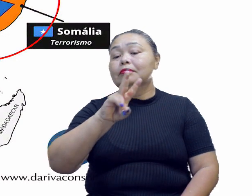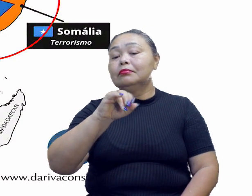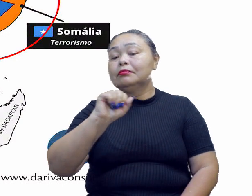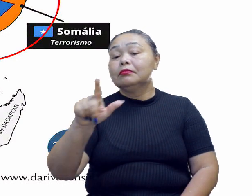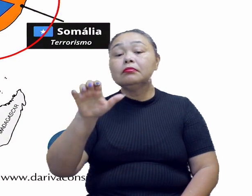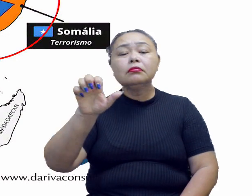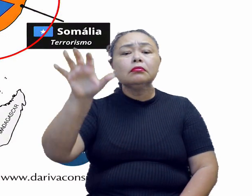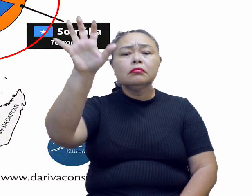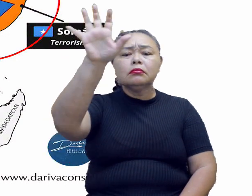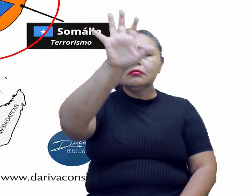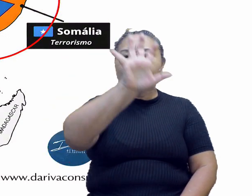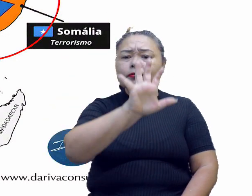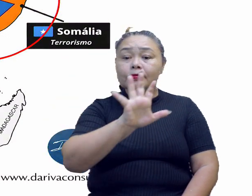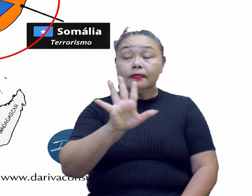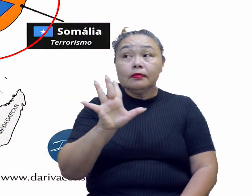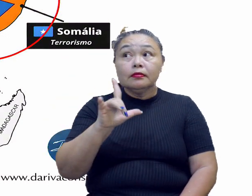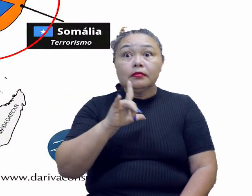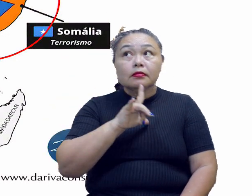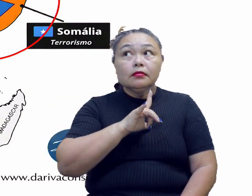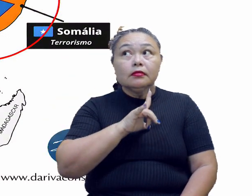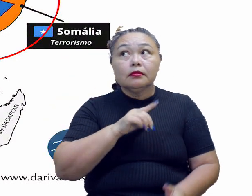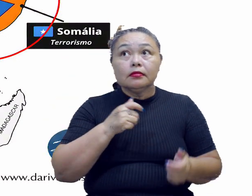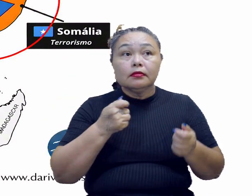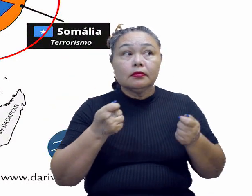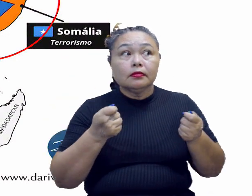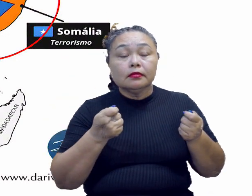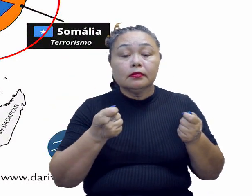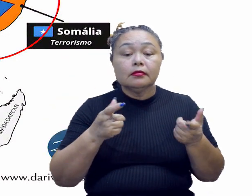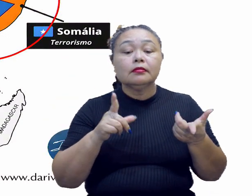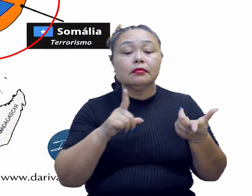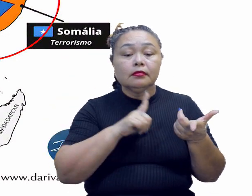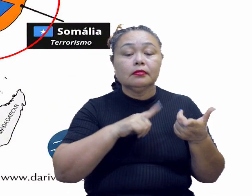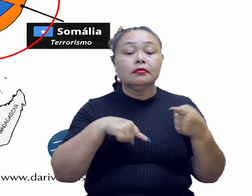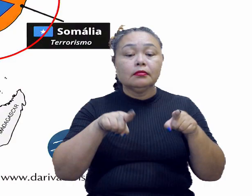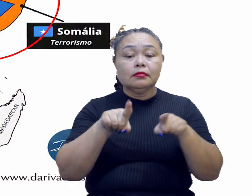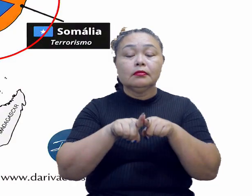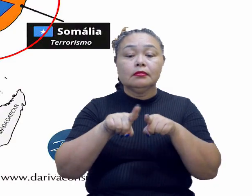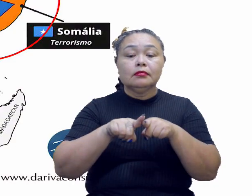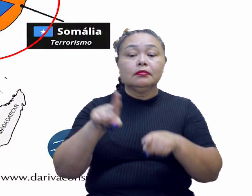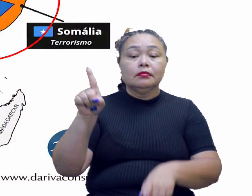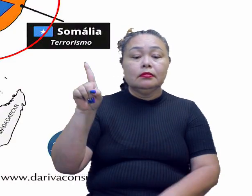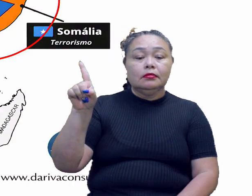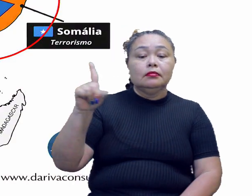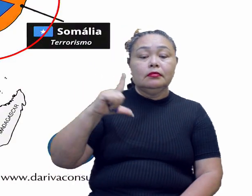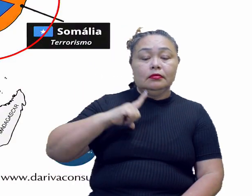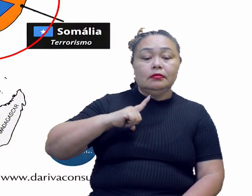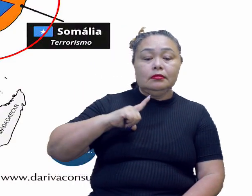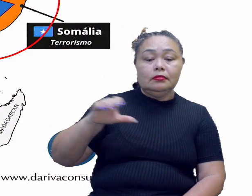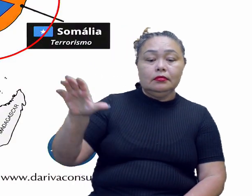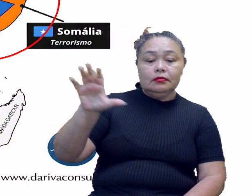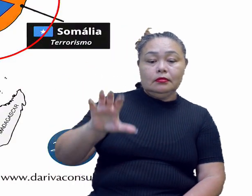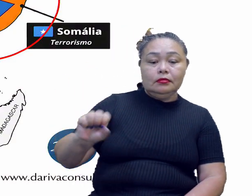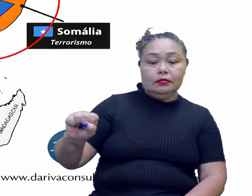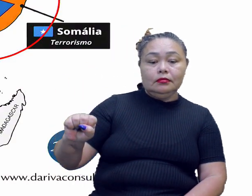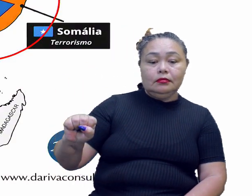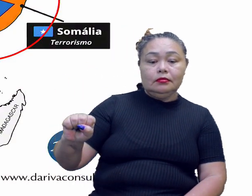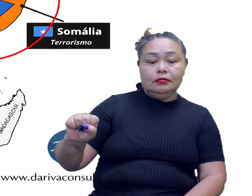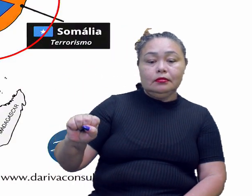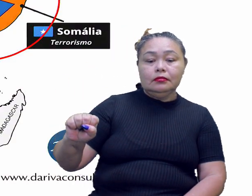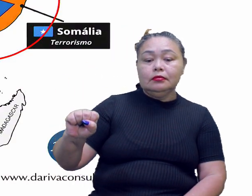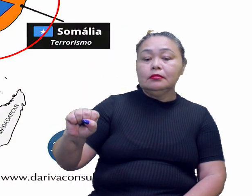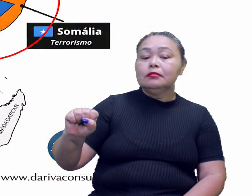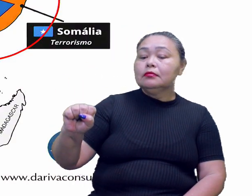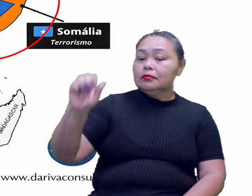São regiões tensas. E South África, que é África do Sul. É por isso que os BRICS têm esse S, tá?